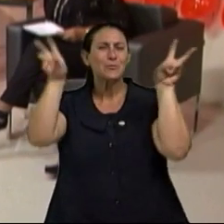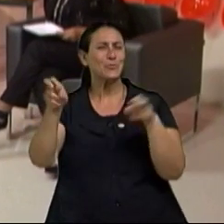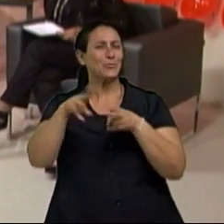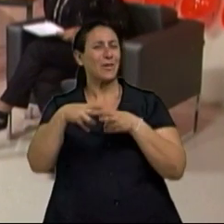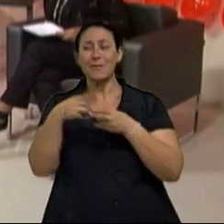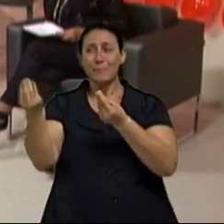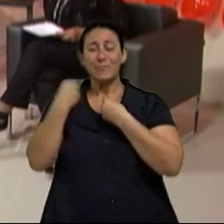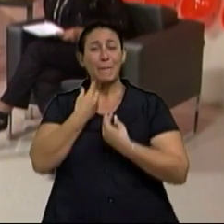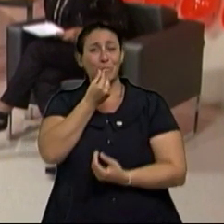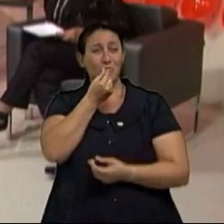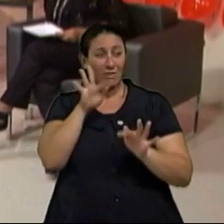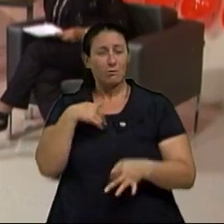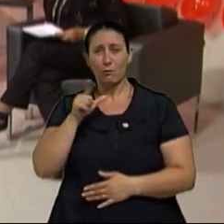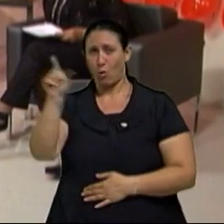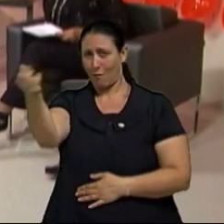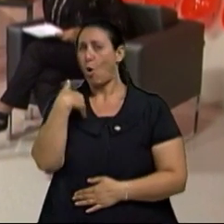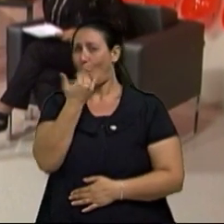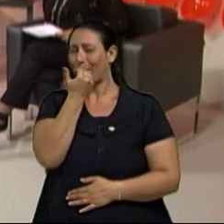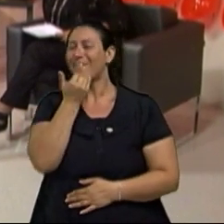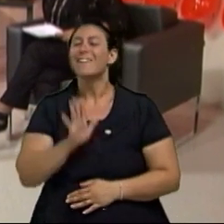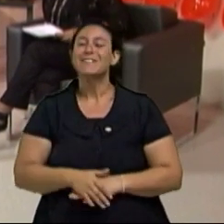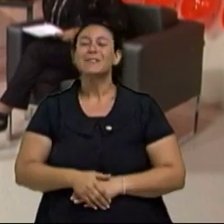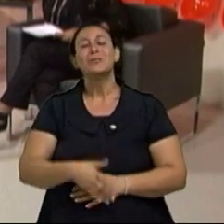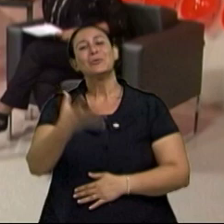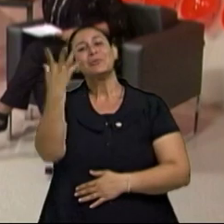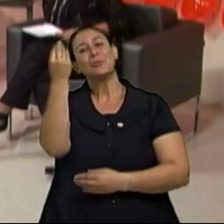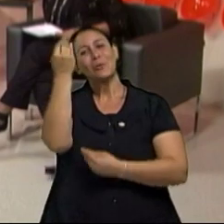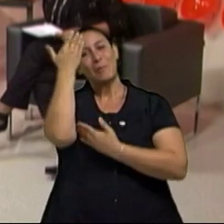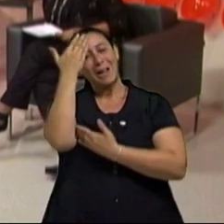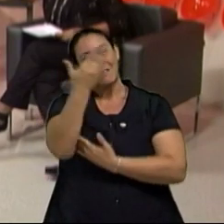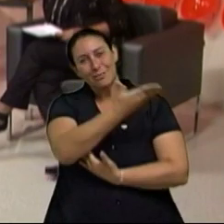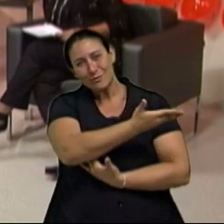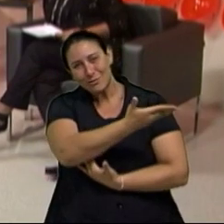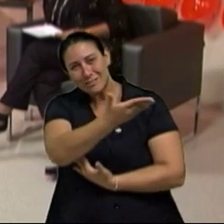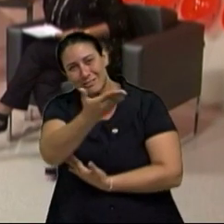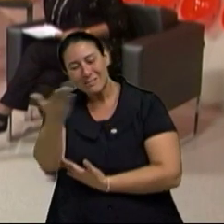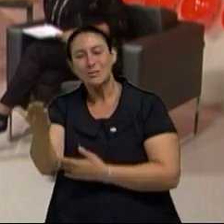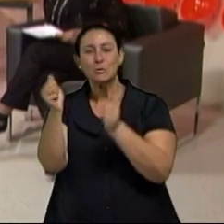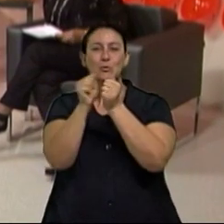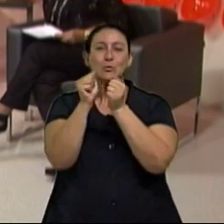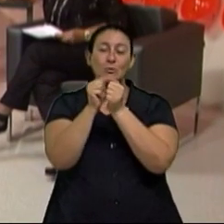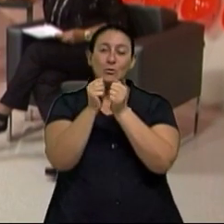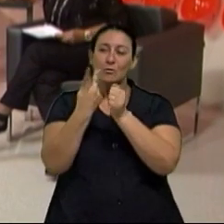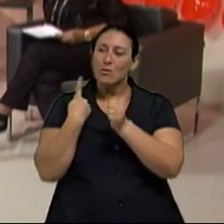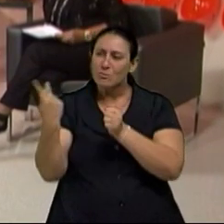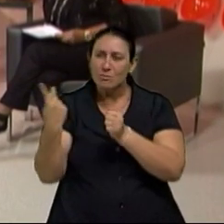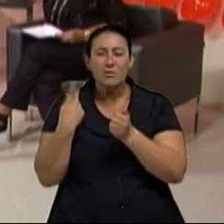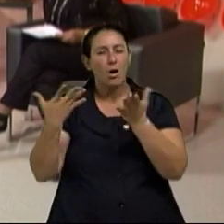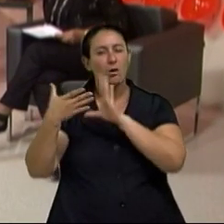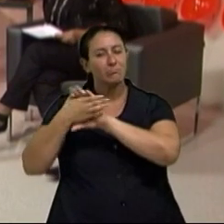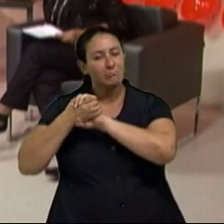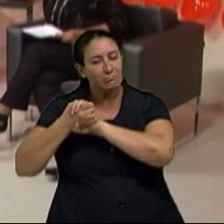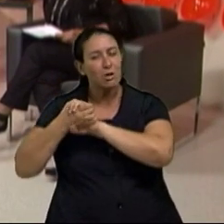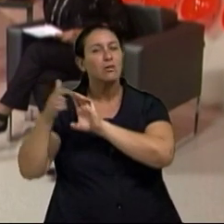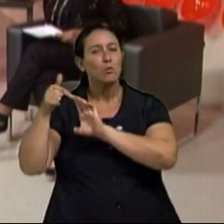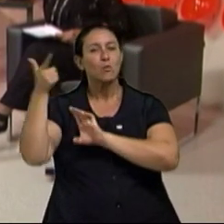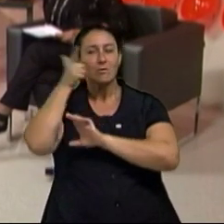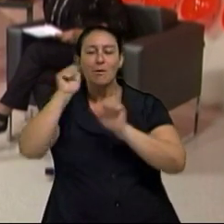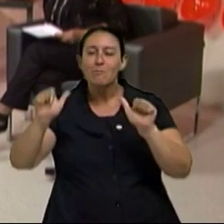chocolate. Deu até vontade de sair daqui com o meu chocolate. Gente, muito obrigada a todos vocês que estiveram conosco. E assim de mãos dadas é que a